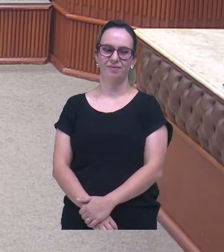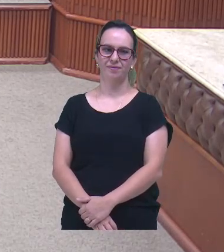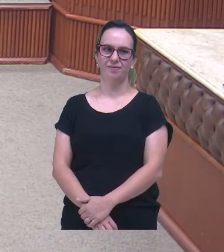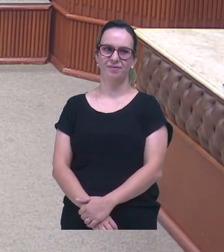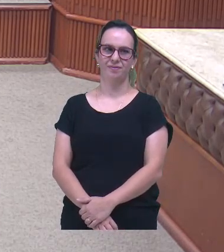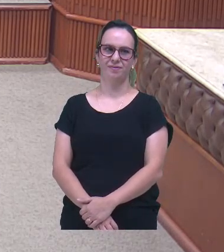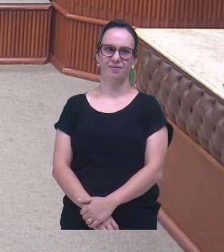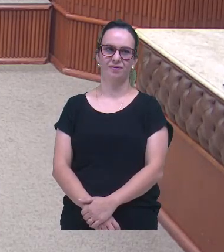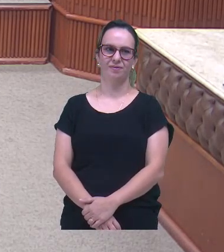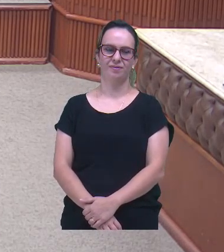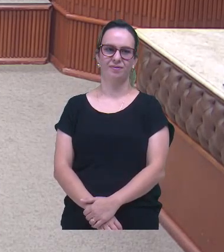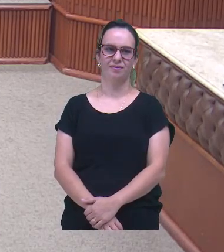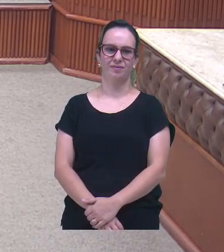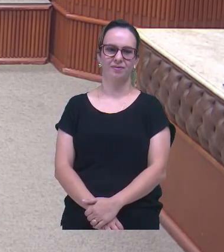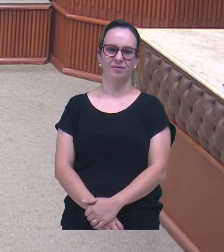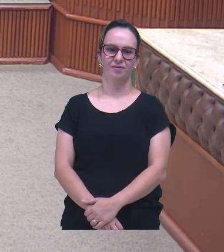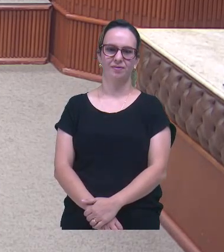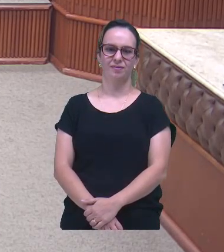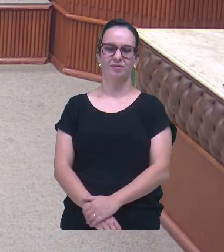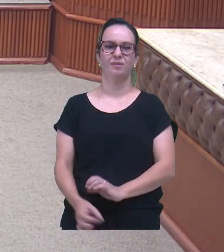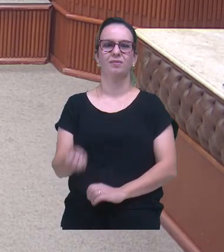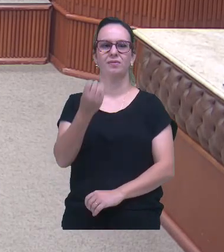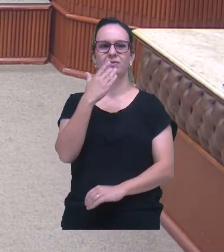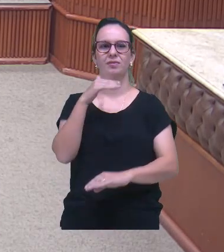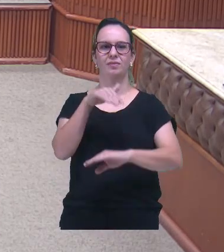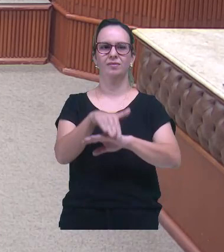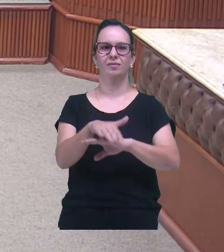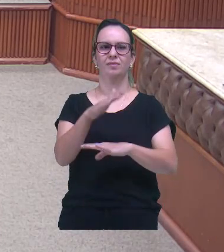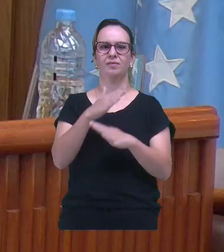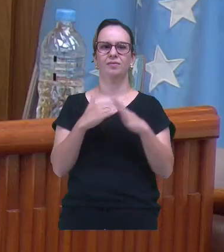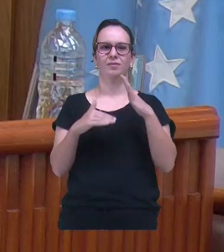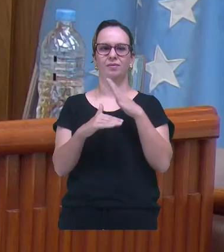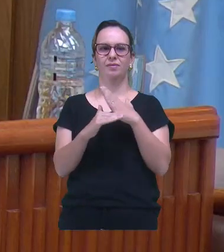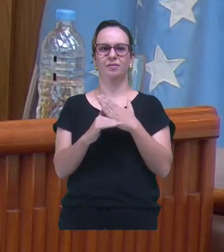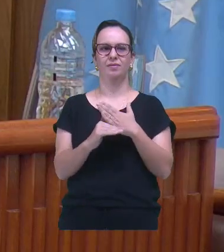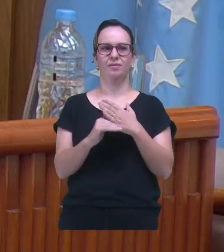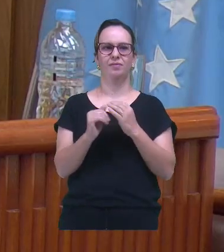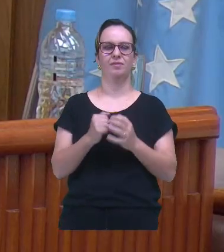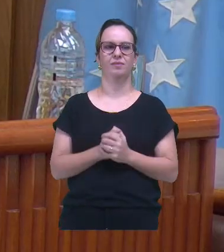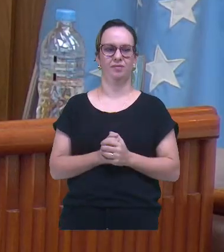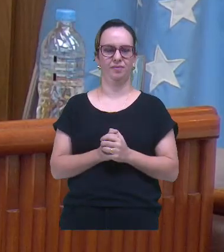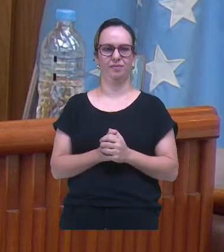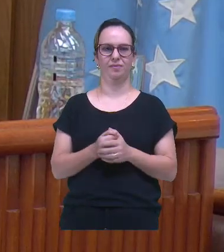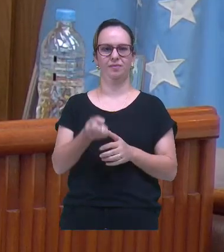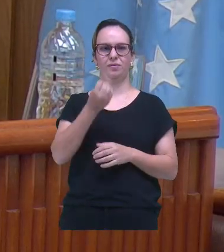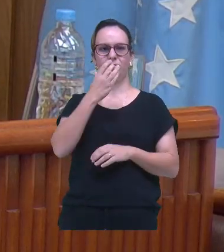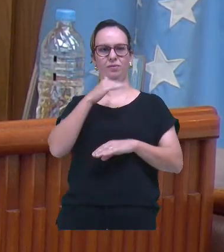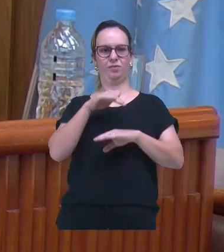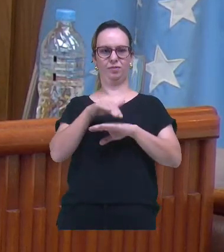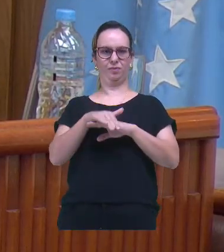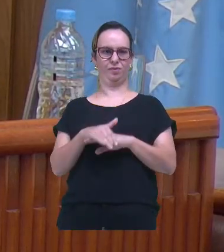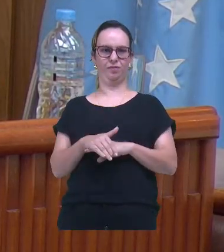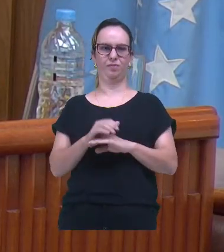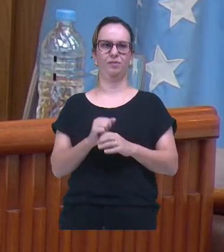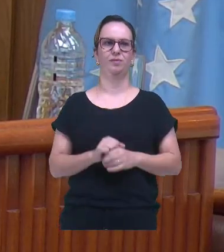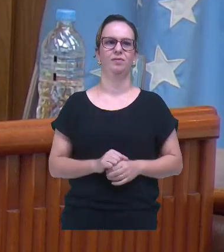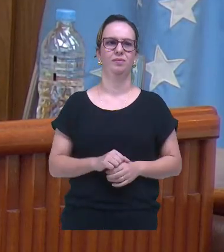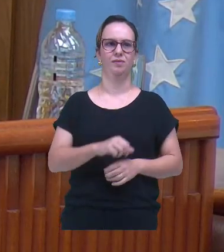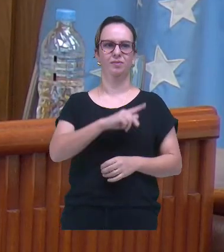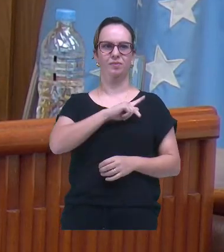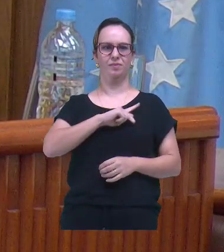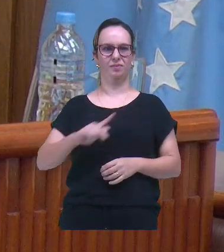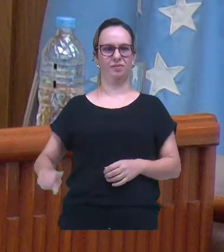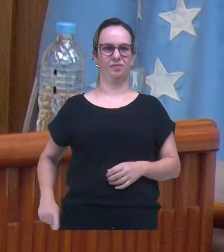Boa noite. Boa noite a todos. Boa noite, excelentíssimo